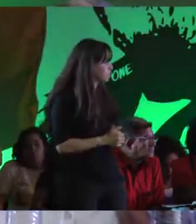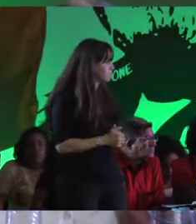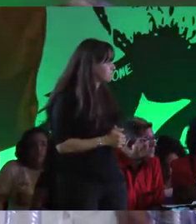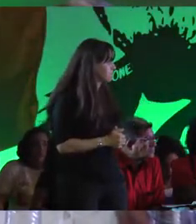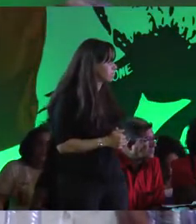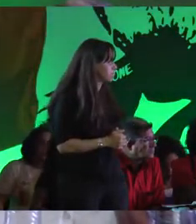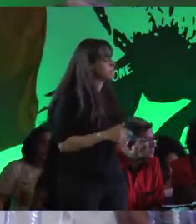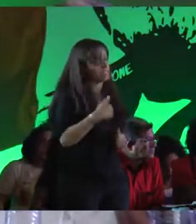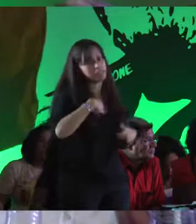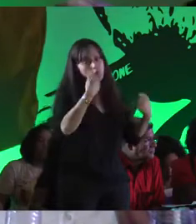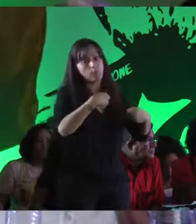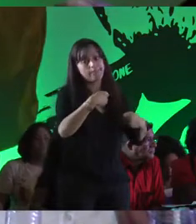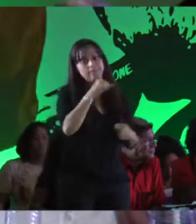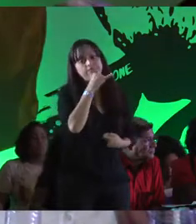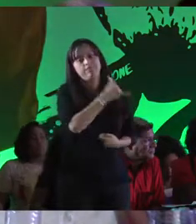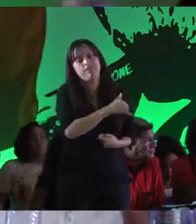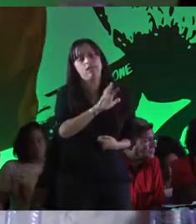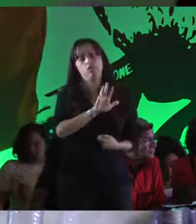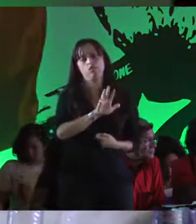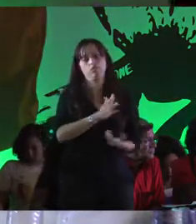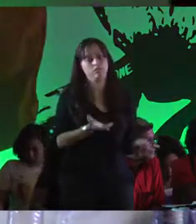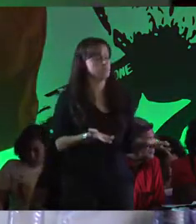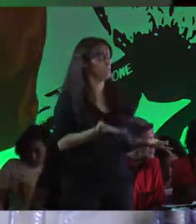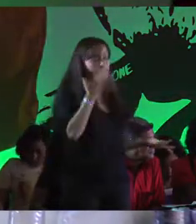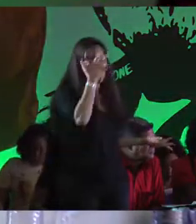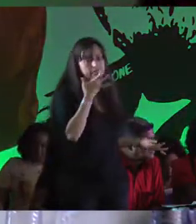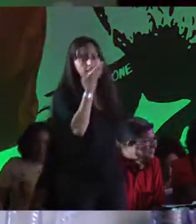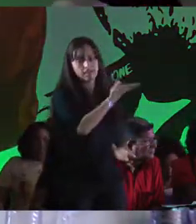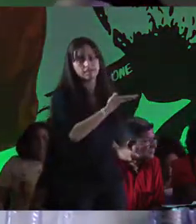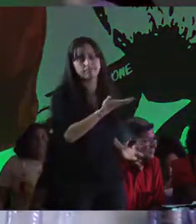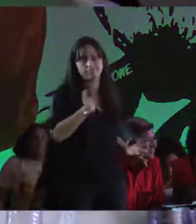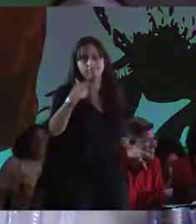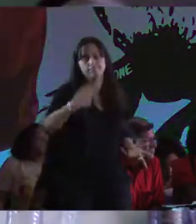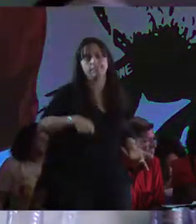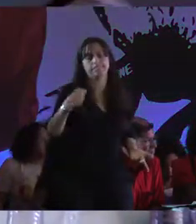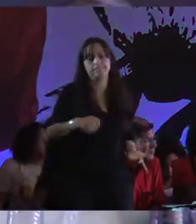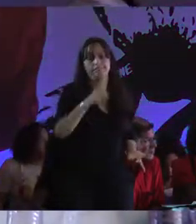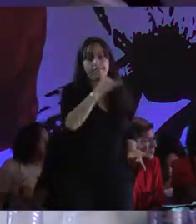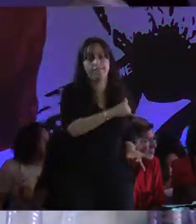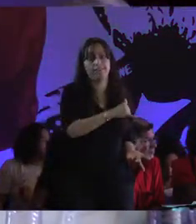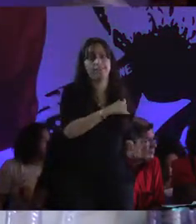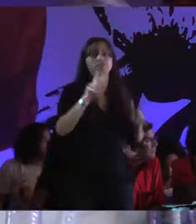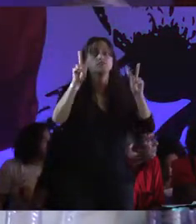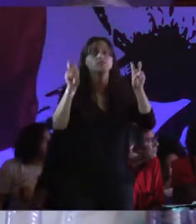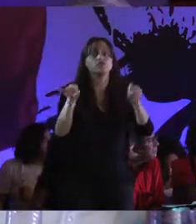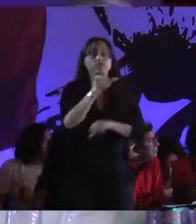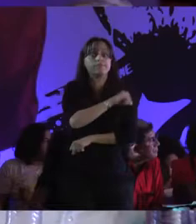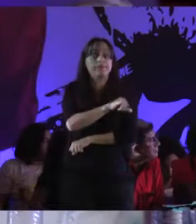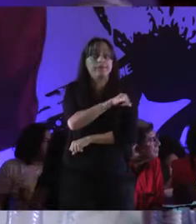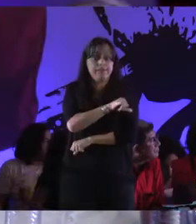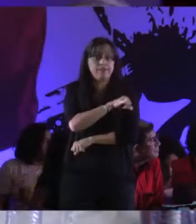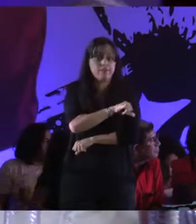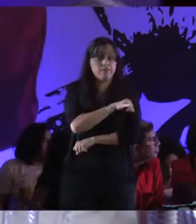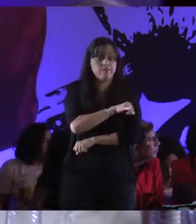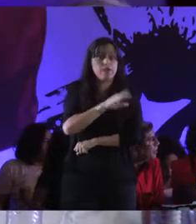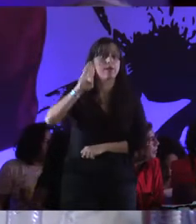como não falar, Haddad, da intervenção militar no Rio de